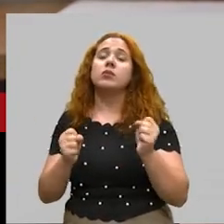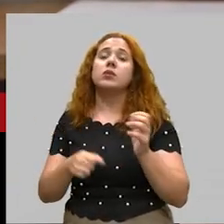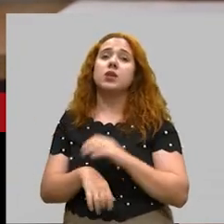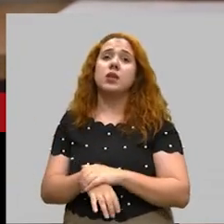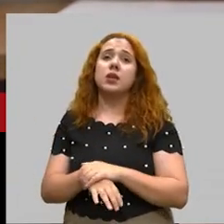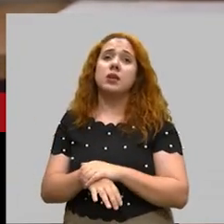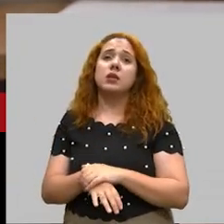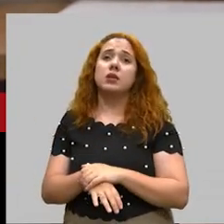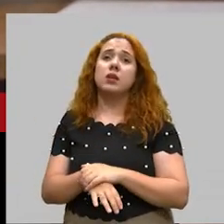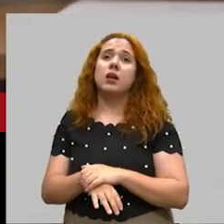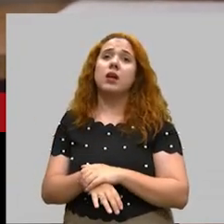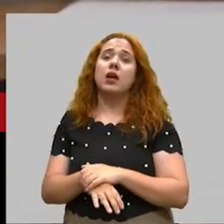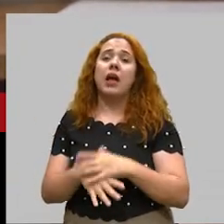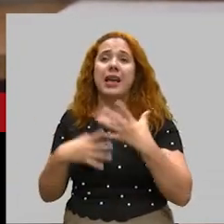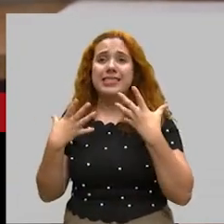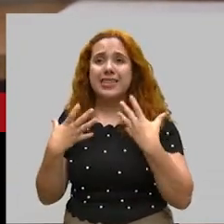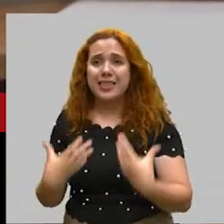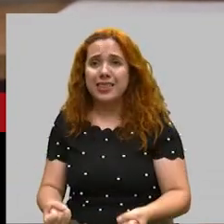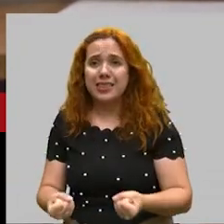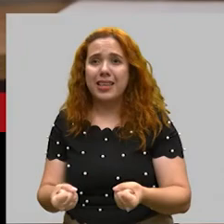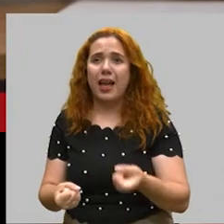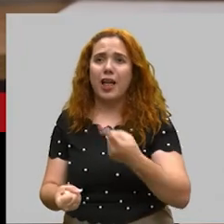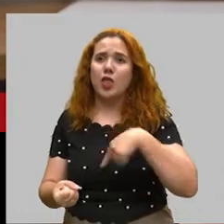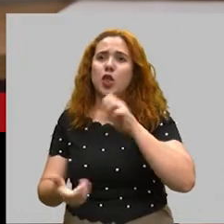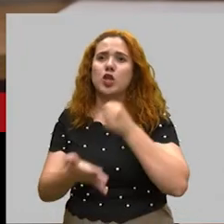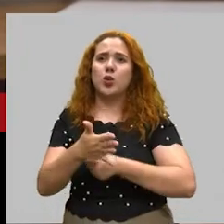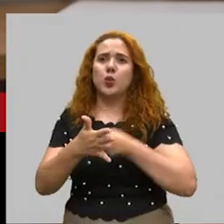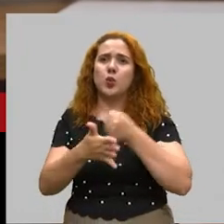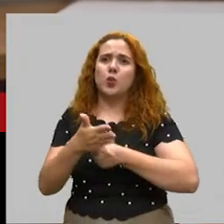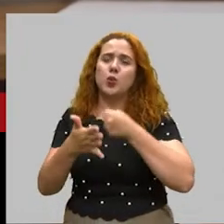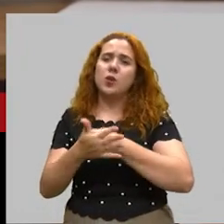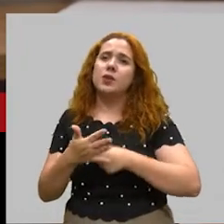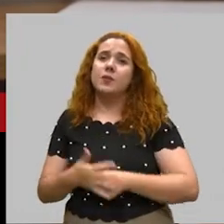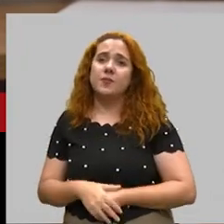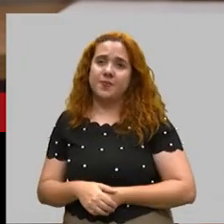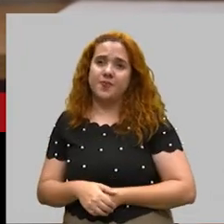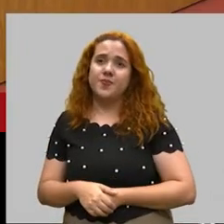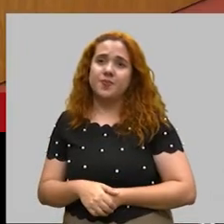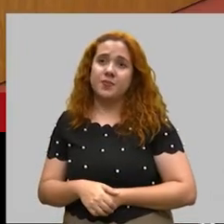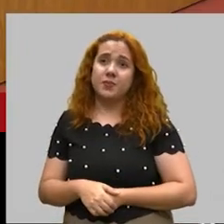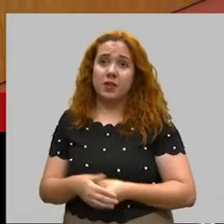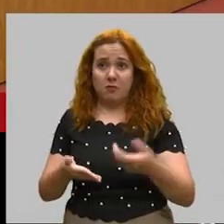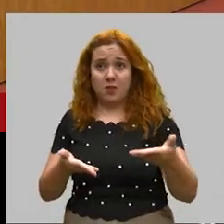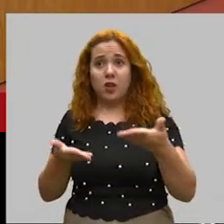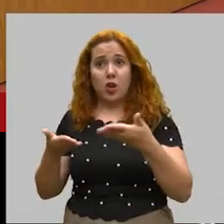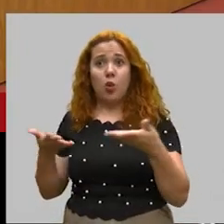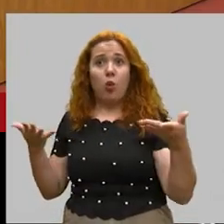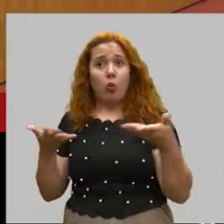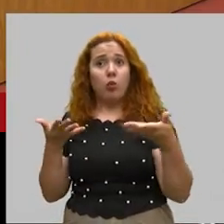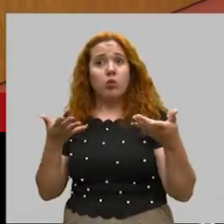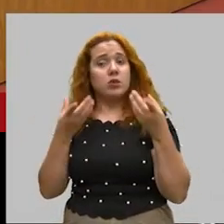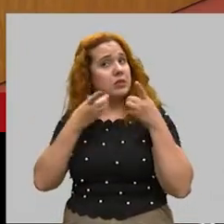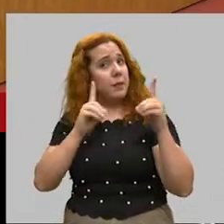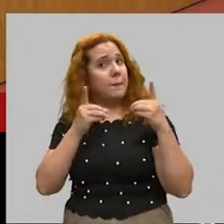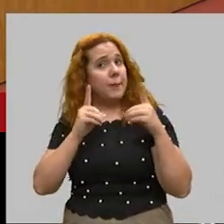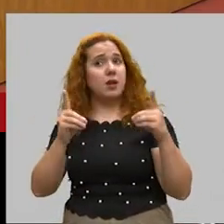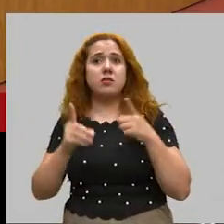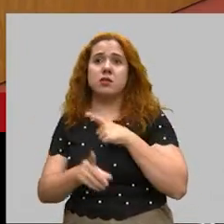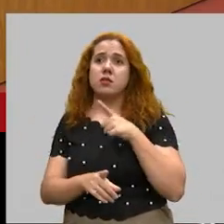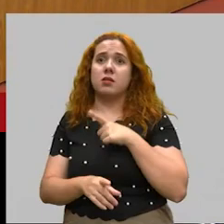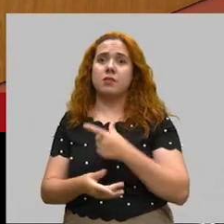acamparem a nossa luta trazer para para cá para essa casa esse debate